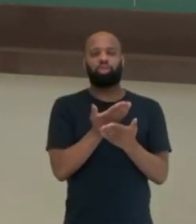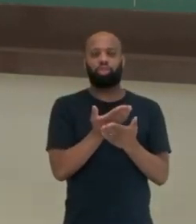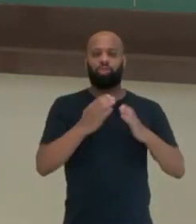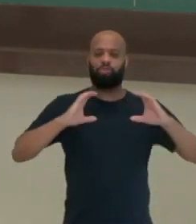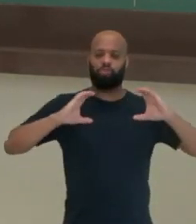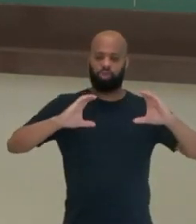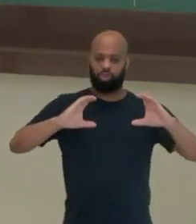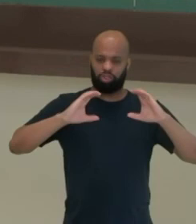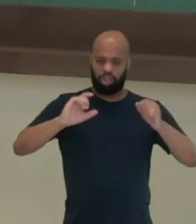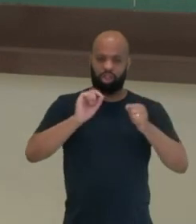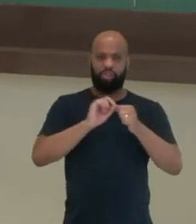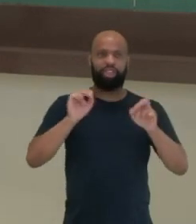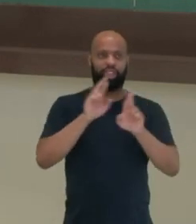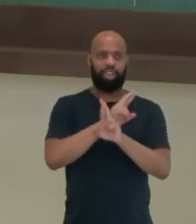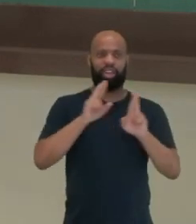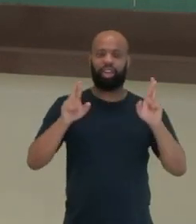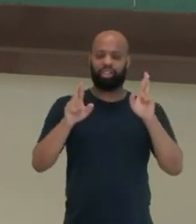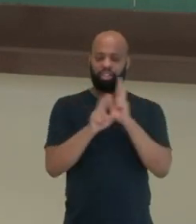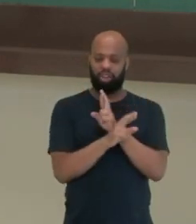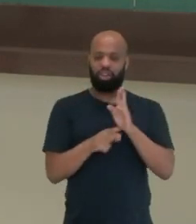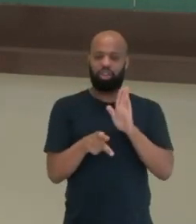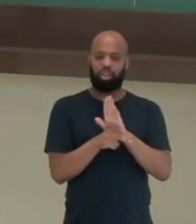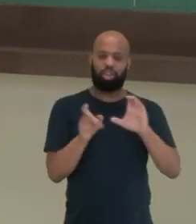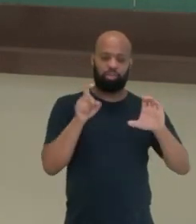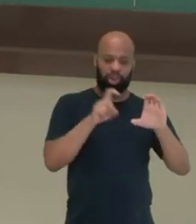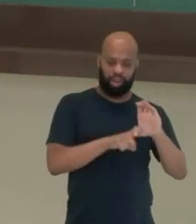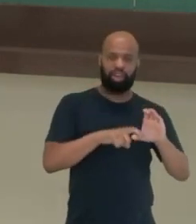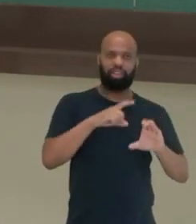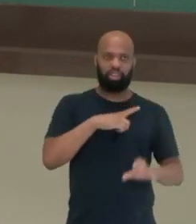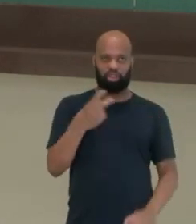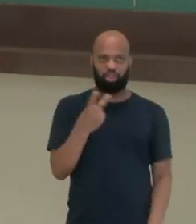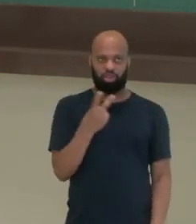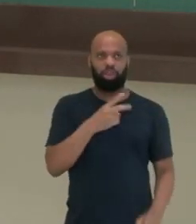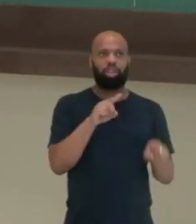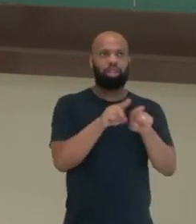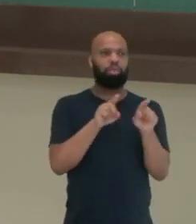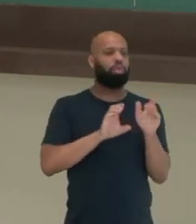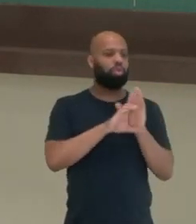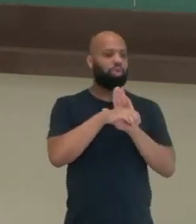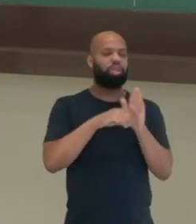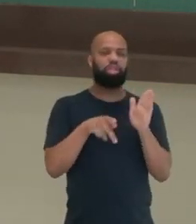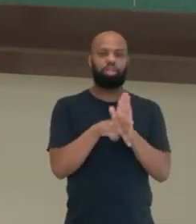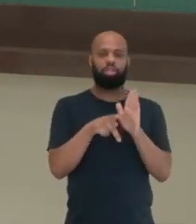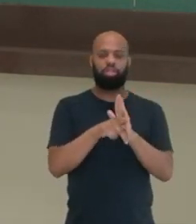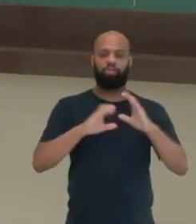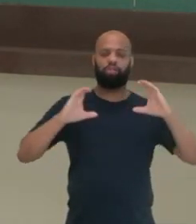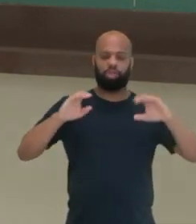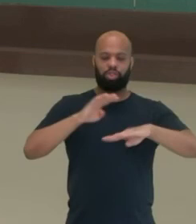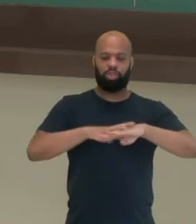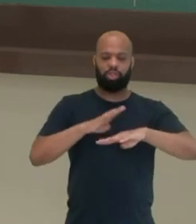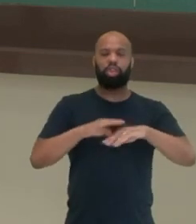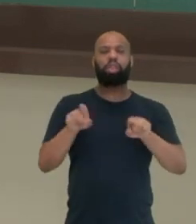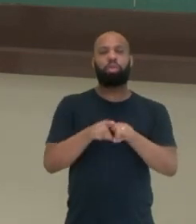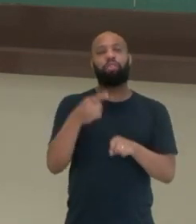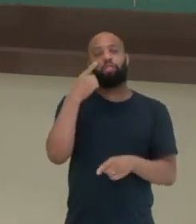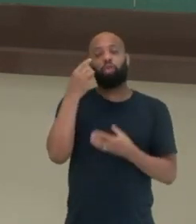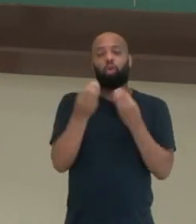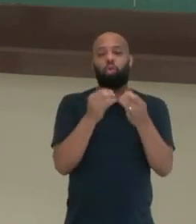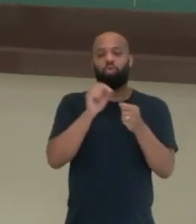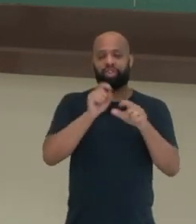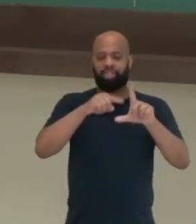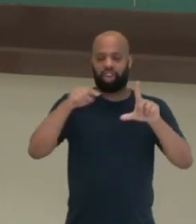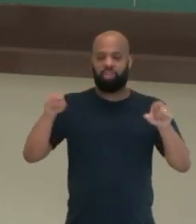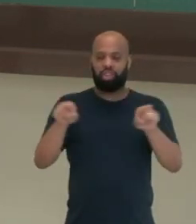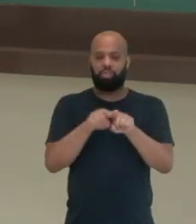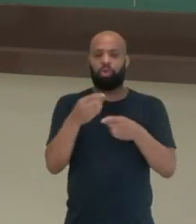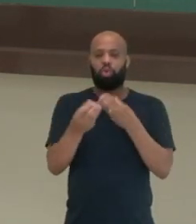Função, estabelecemos a relação de dependência entre duas grandezas, conceituamos função matemática, vimos como construir gráfico e como calcular